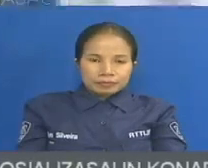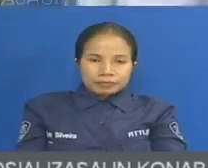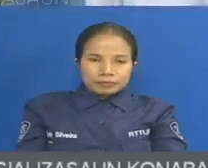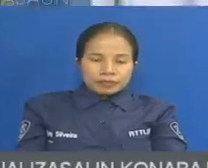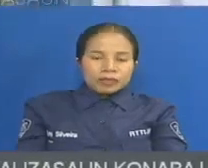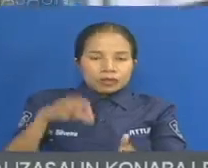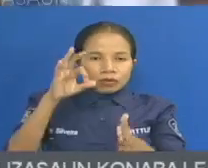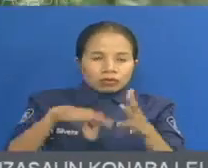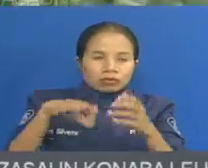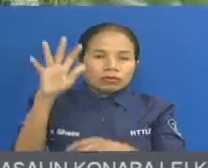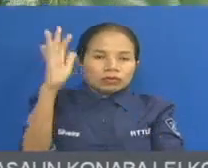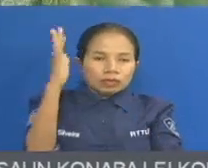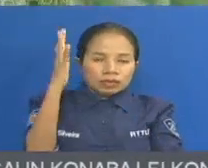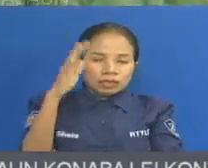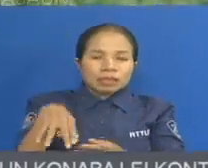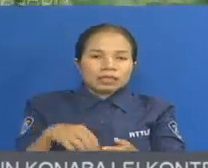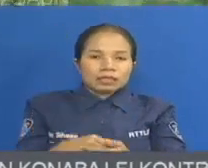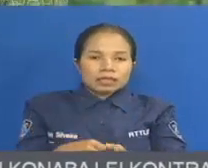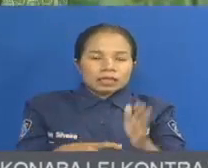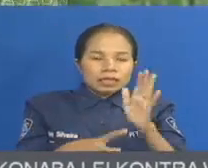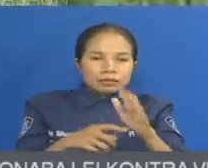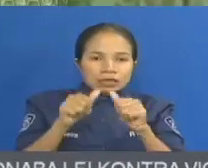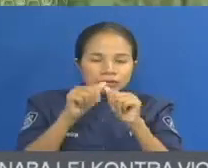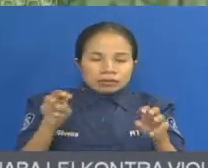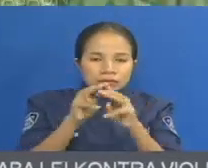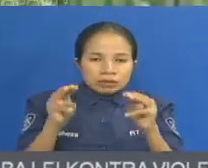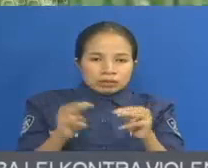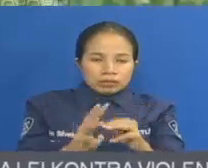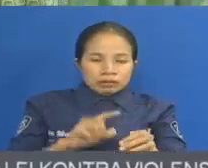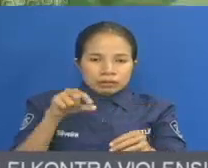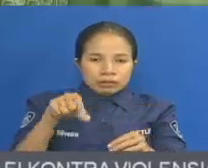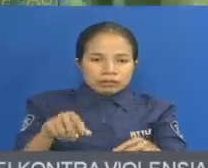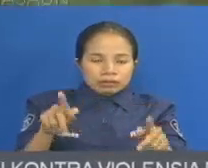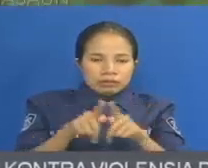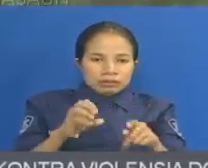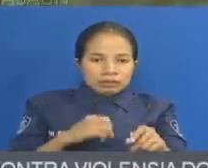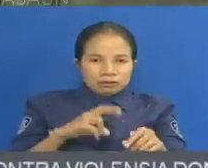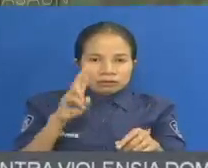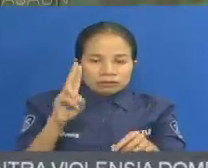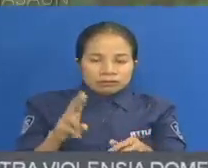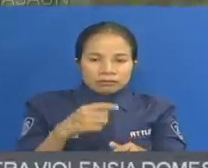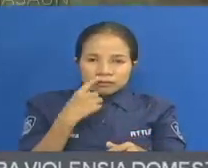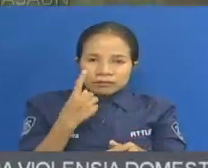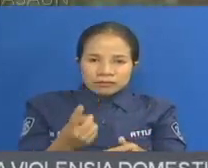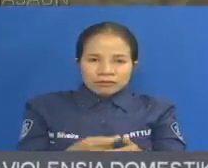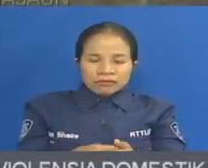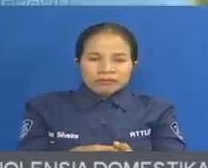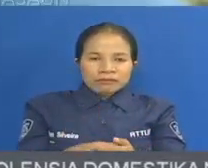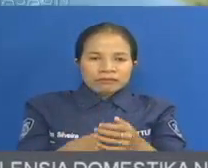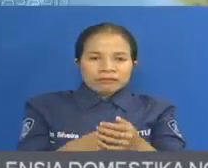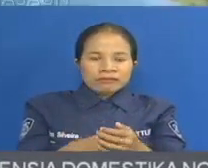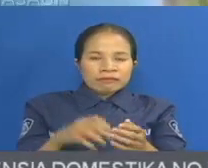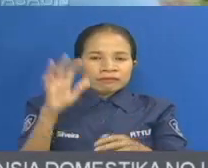Hafoin Kuda Iwang representa administrador município Vikeke actual administrador posto ao su Sebastião Ferreira Hateteng. Iwang Hirak